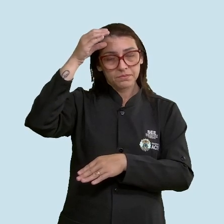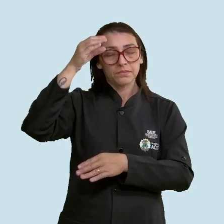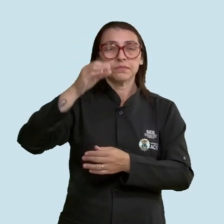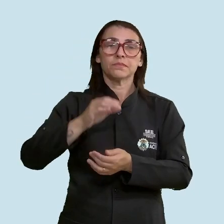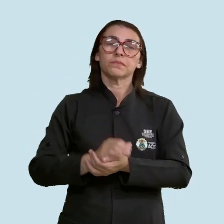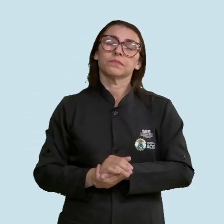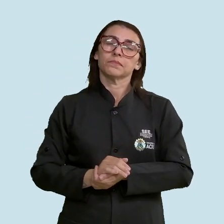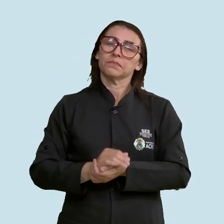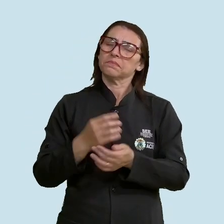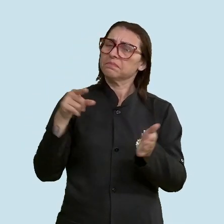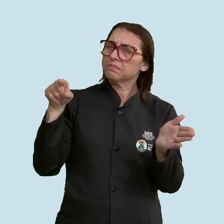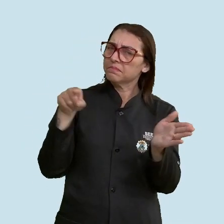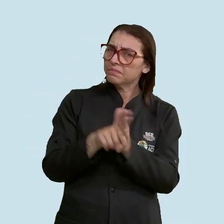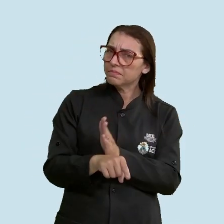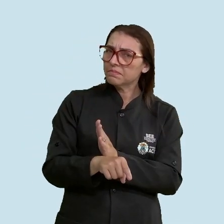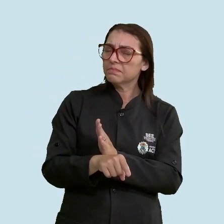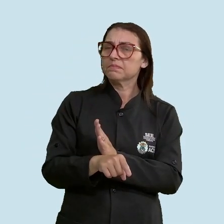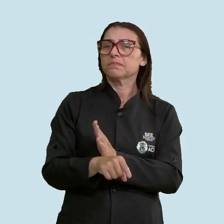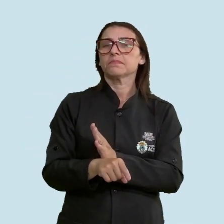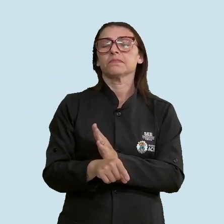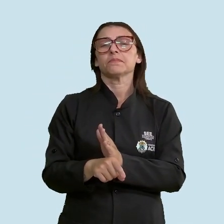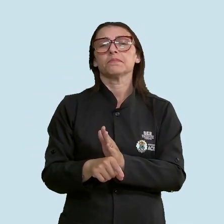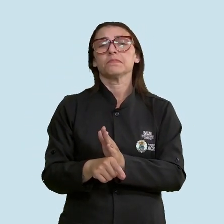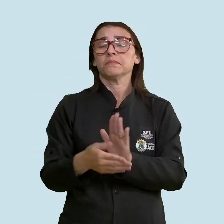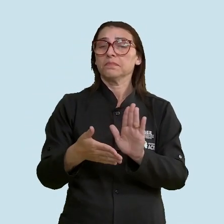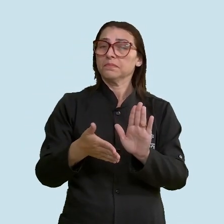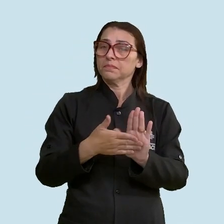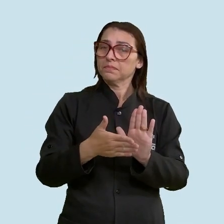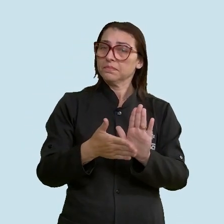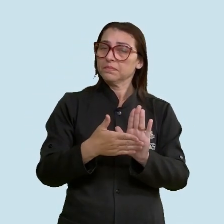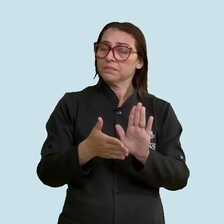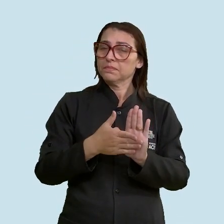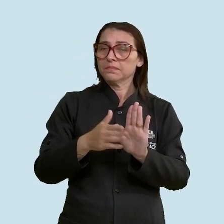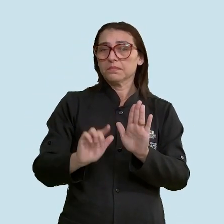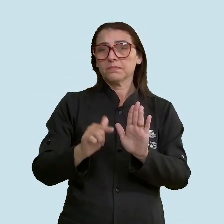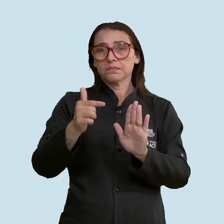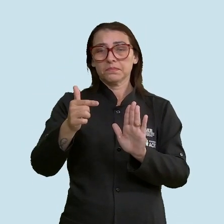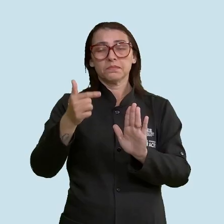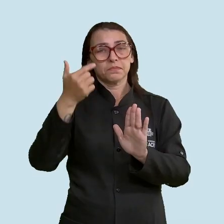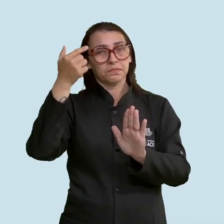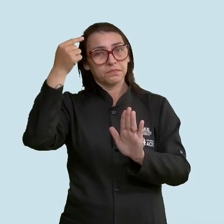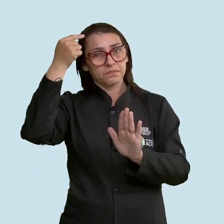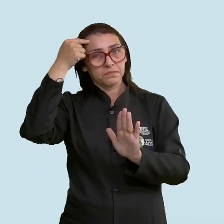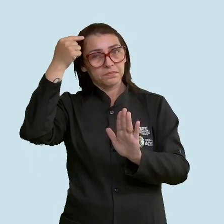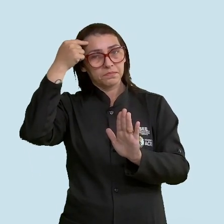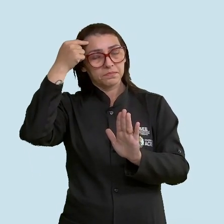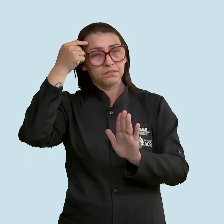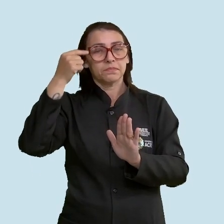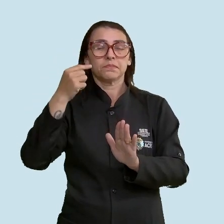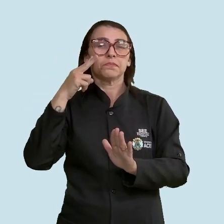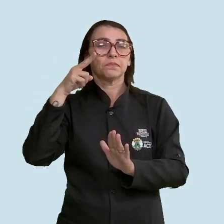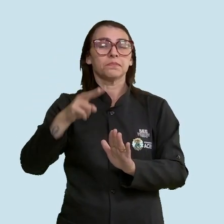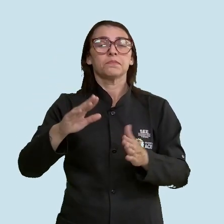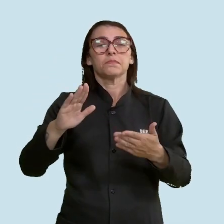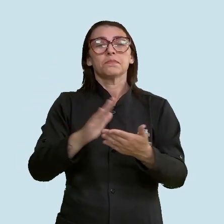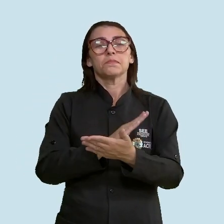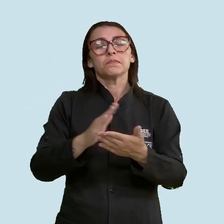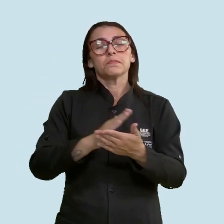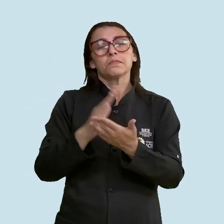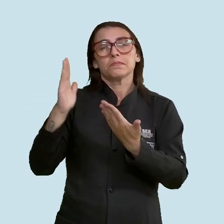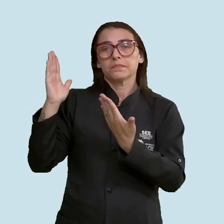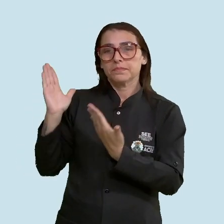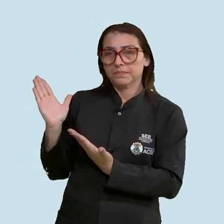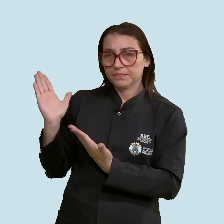ela questiona, incomoda, propõe outros olhares. E aí você vê algumas obras